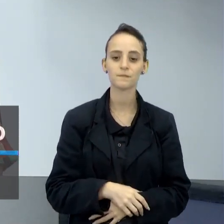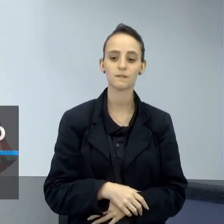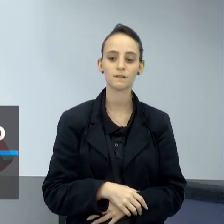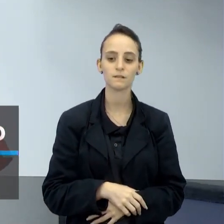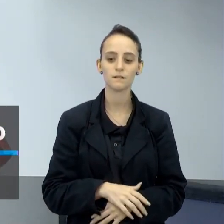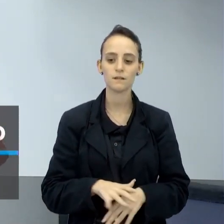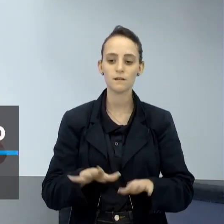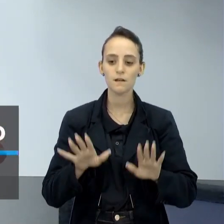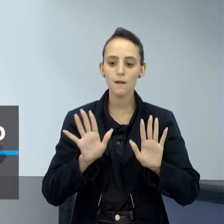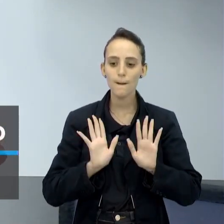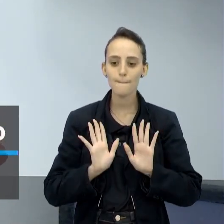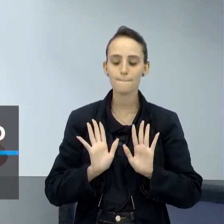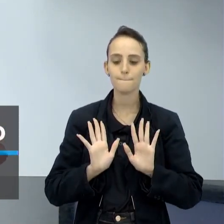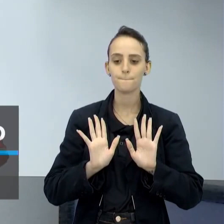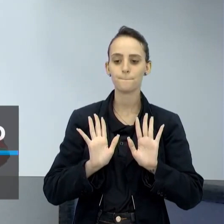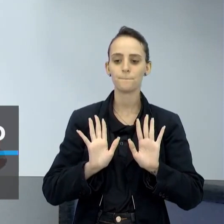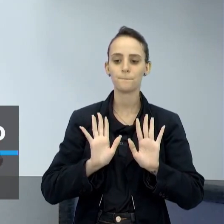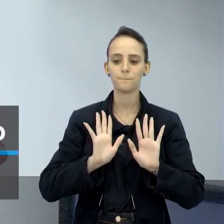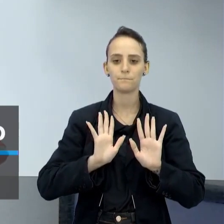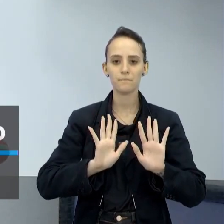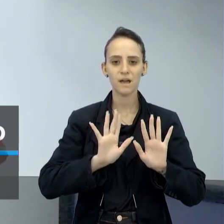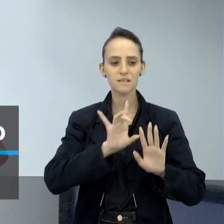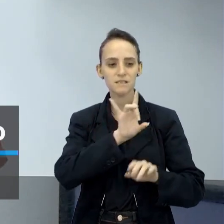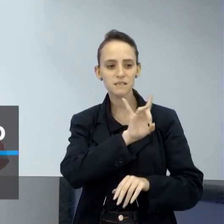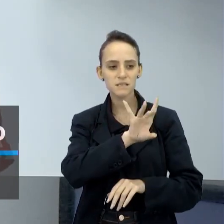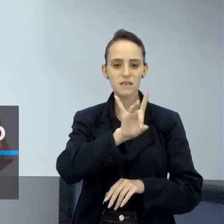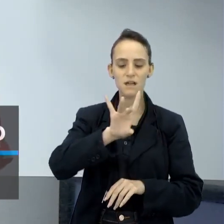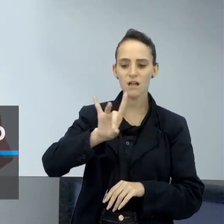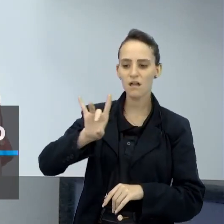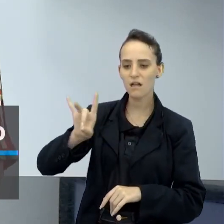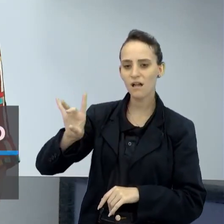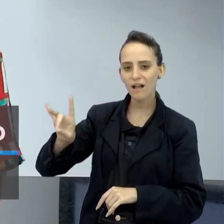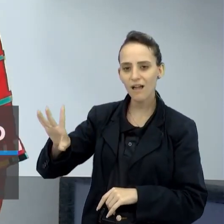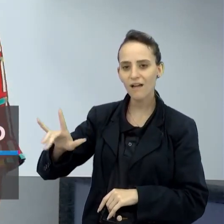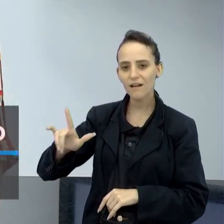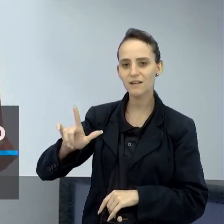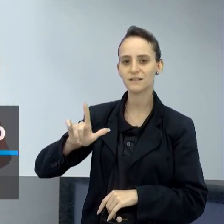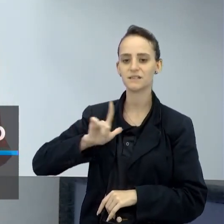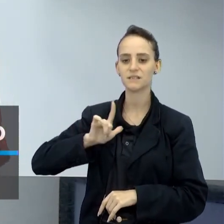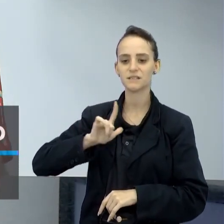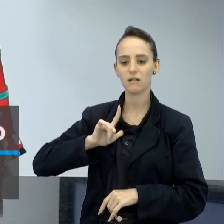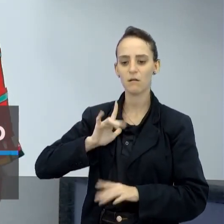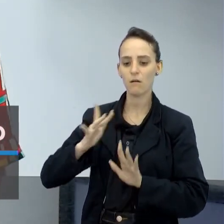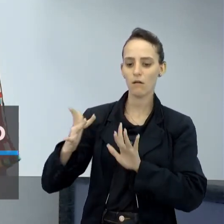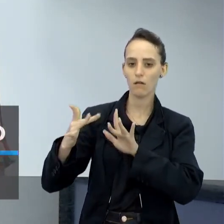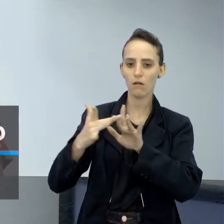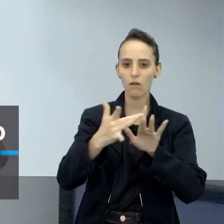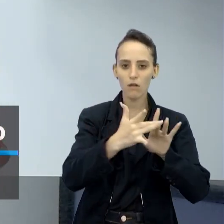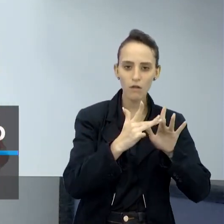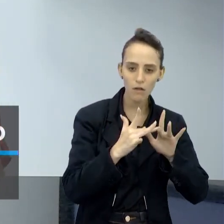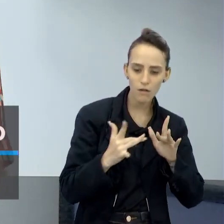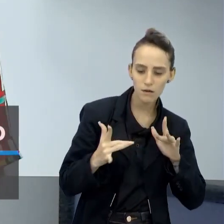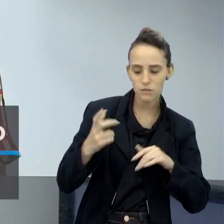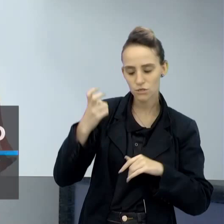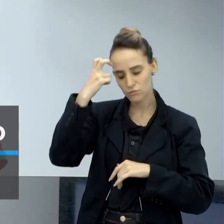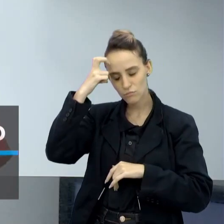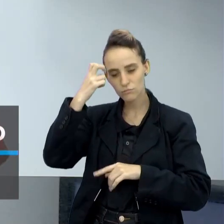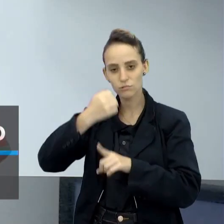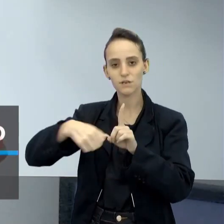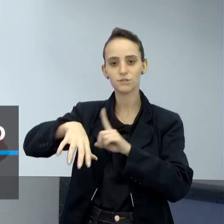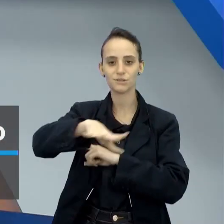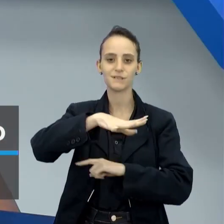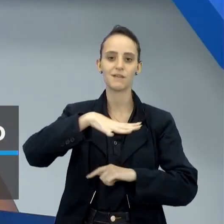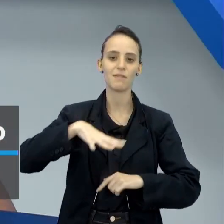temos em cada uma dessas ramificações, desse viés que existe dentro de uma etnia, dentro de uma sociedade, não